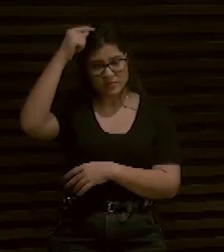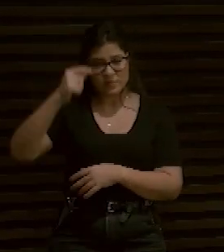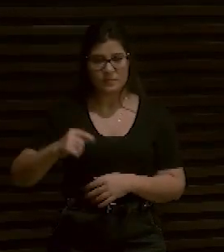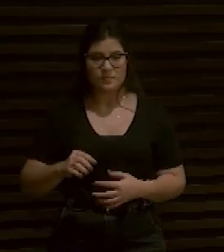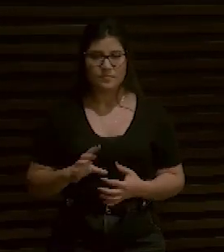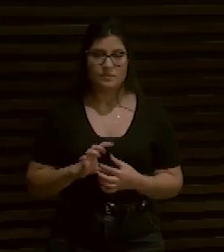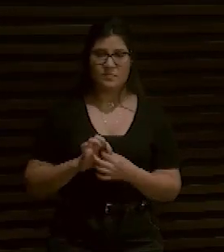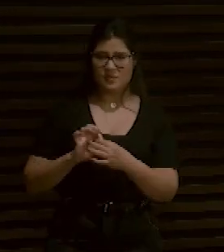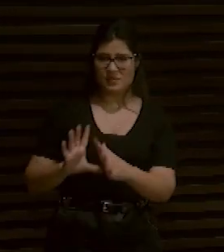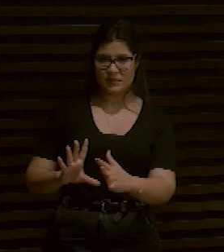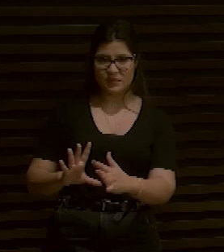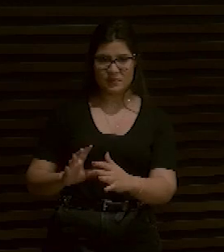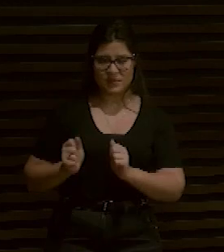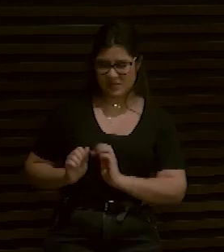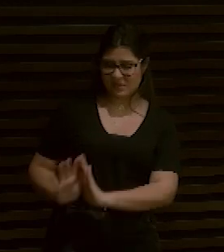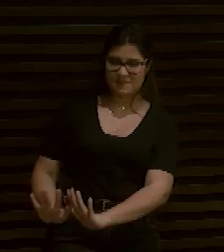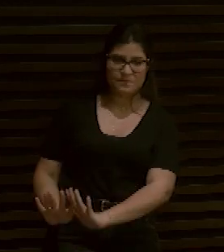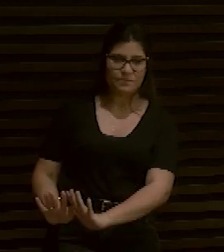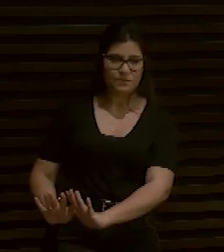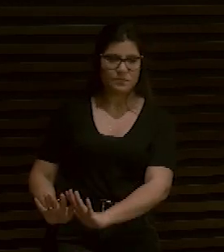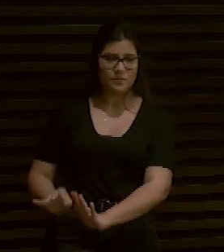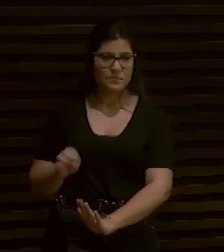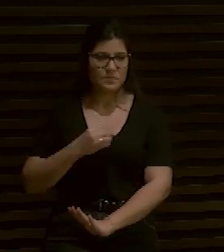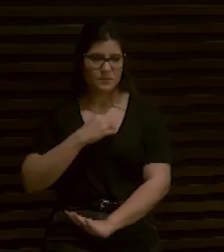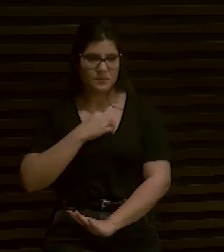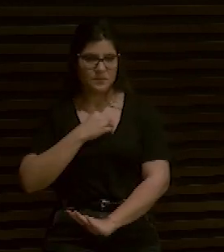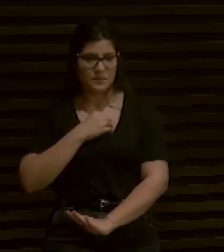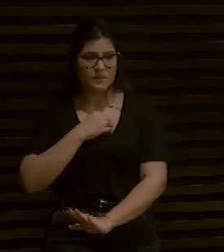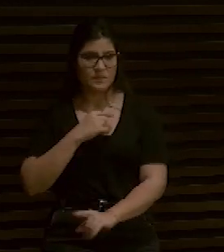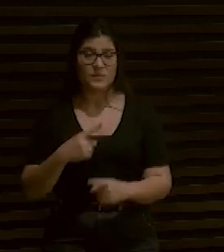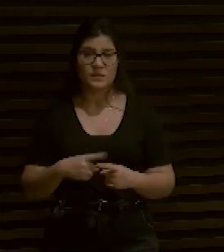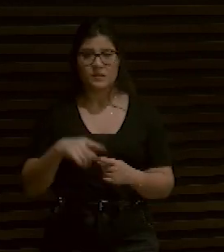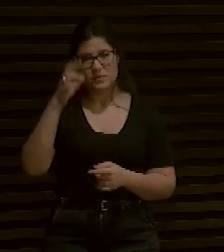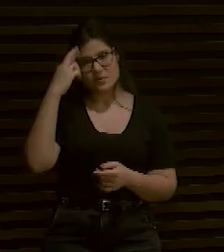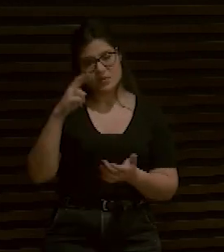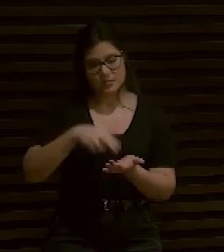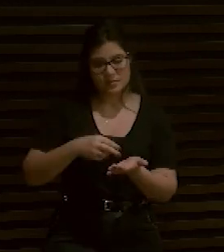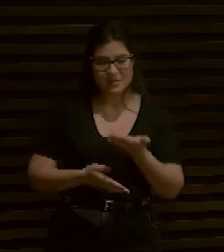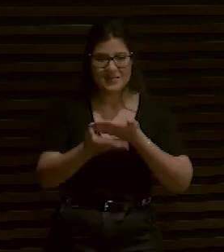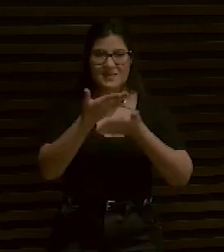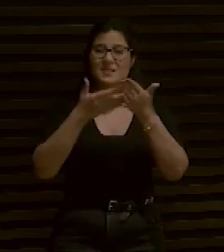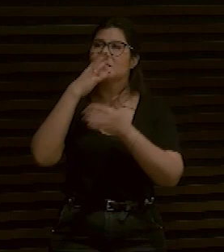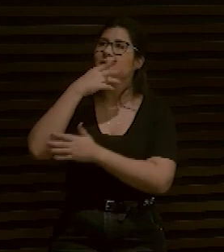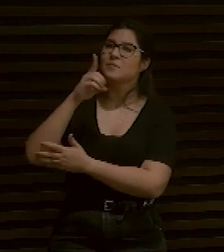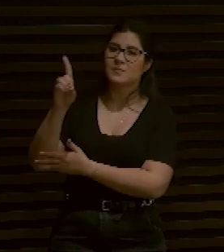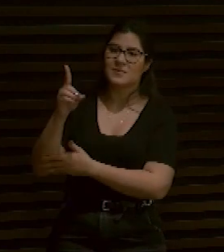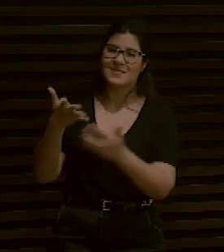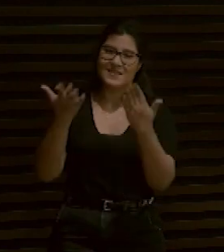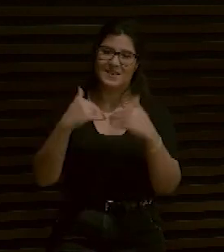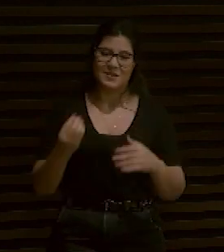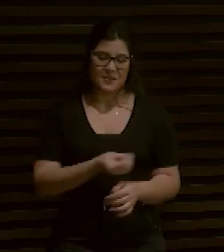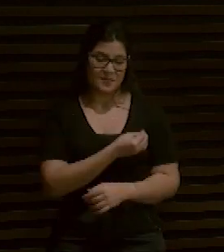desamarre dos defuntos que você carrega. Porque o Senhor, quando foi ressuscitado pelo Pai, foi ressuscitado para nos dar uma vida